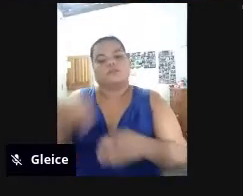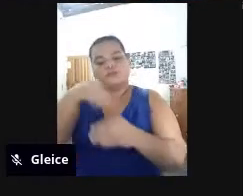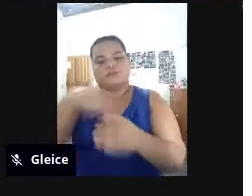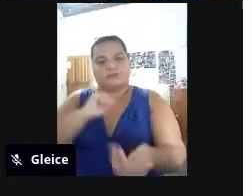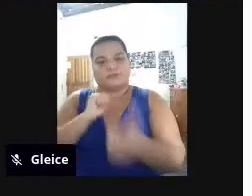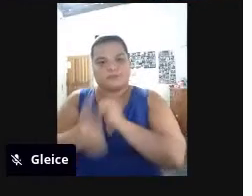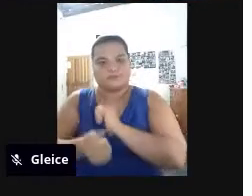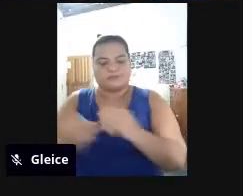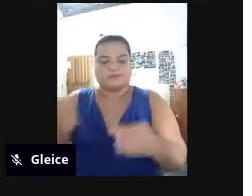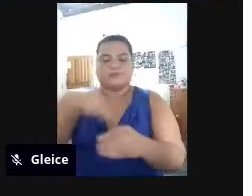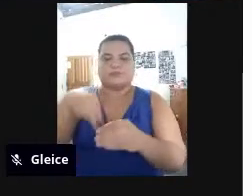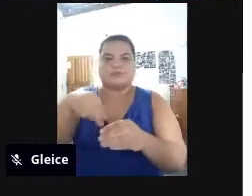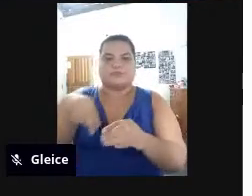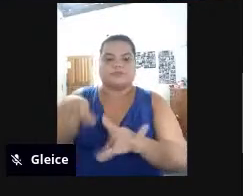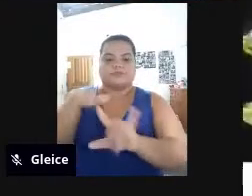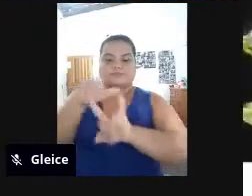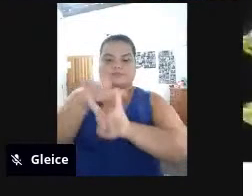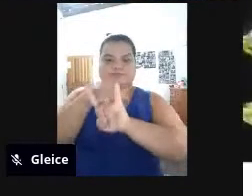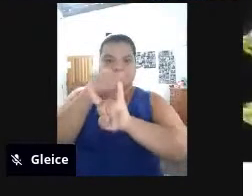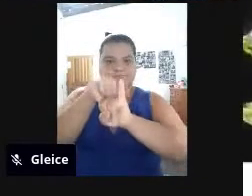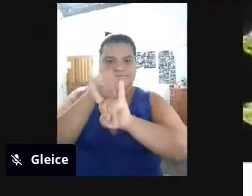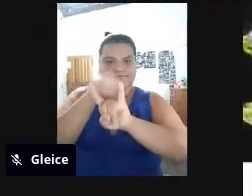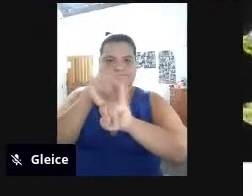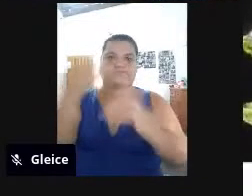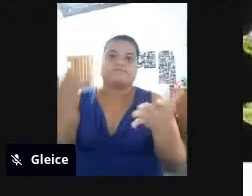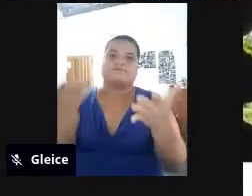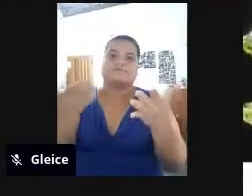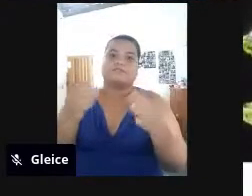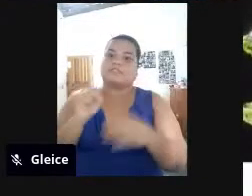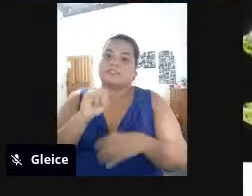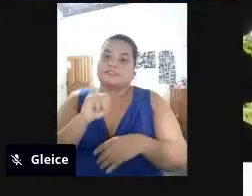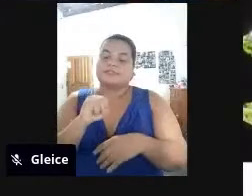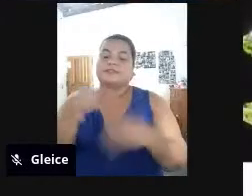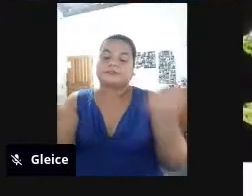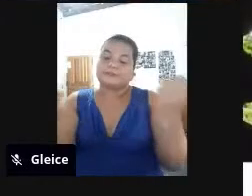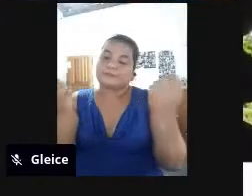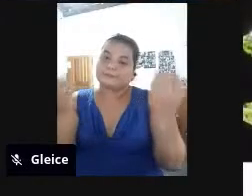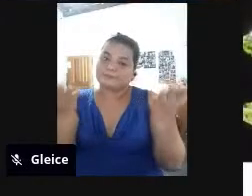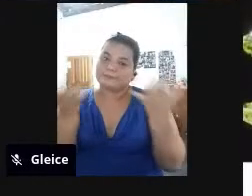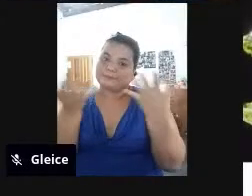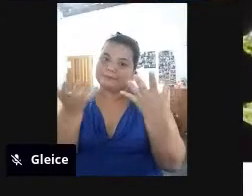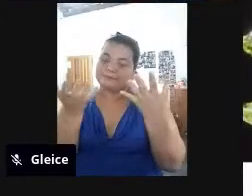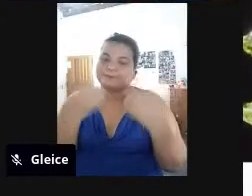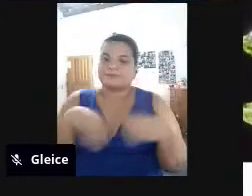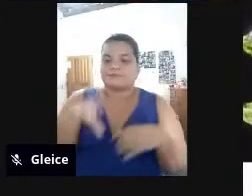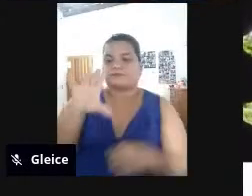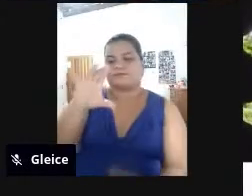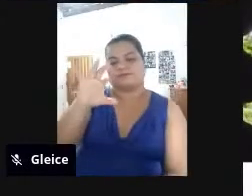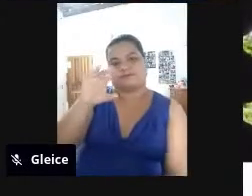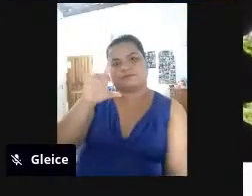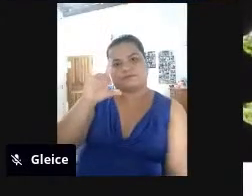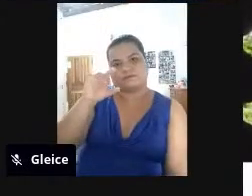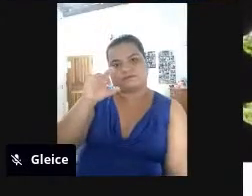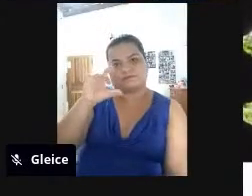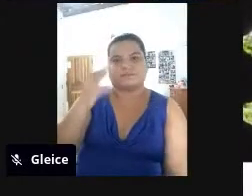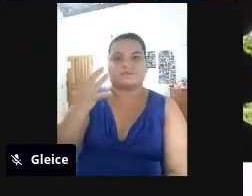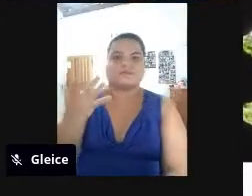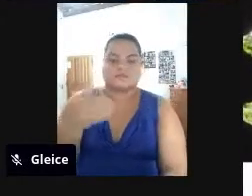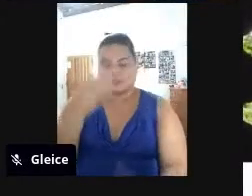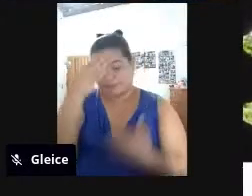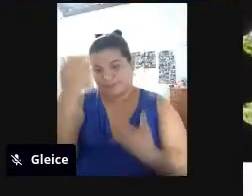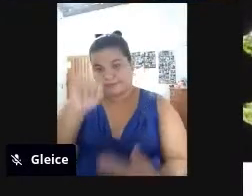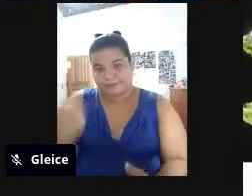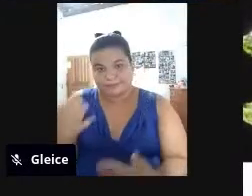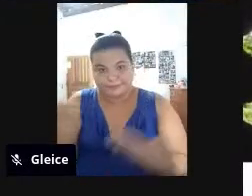nos acompanhe no Instagram. Bom, pessoal, agradeço intensamente a oportunidade, foi um prazer